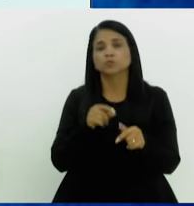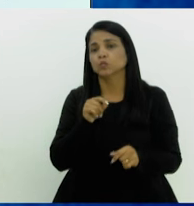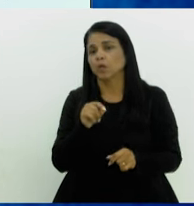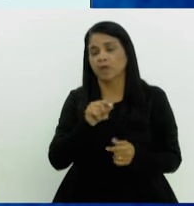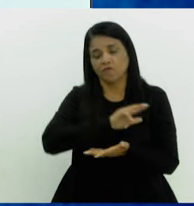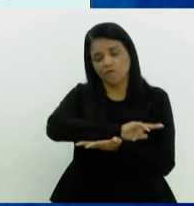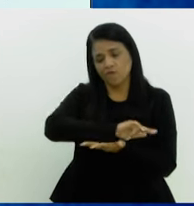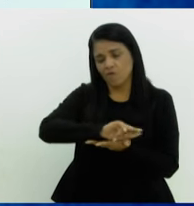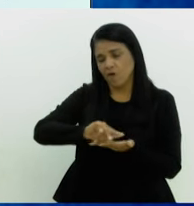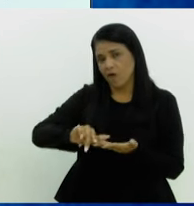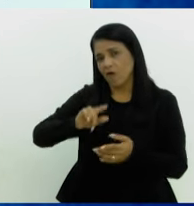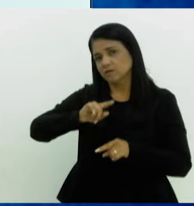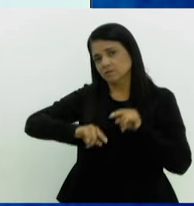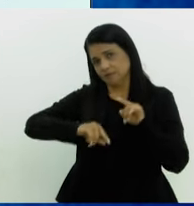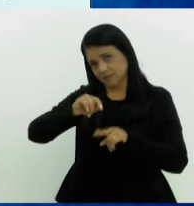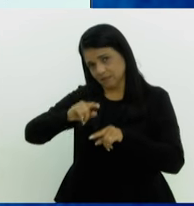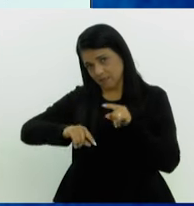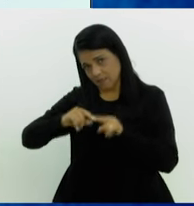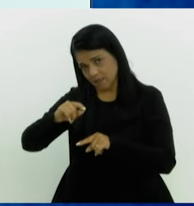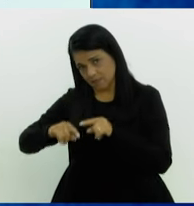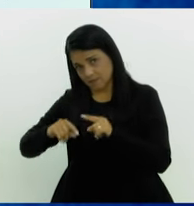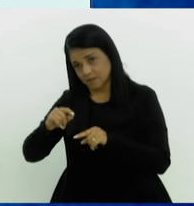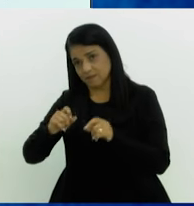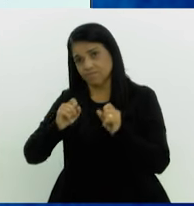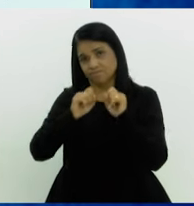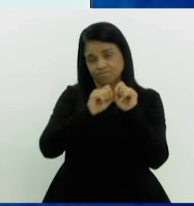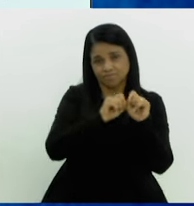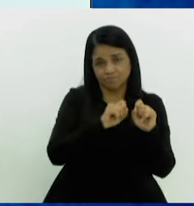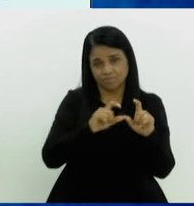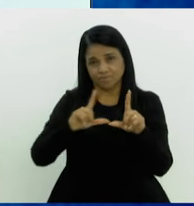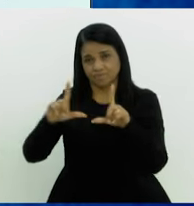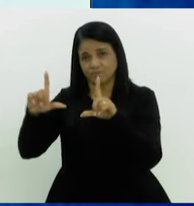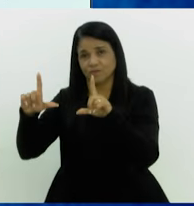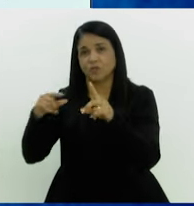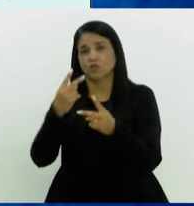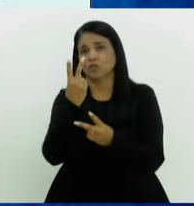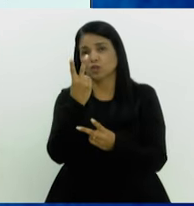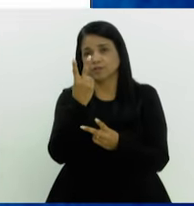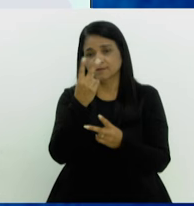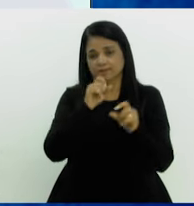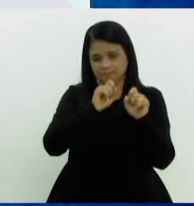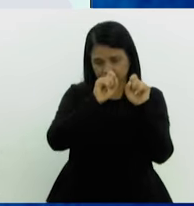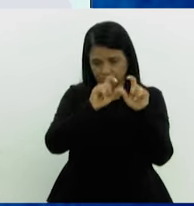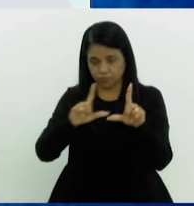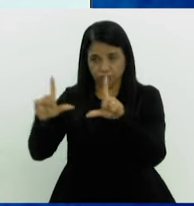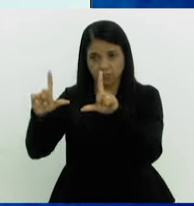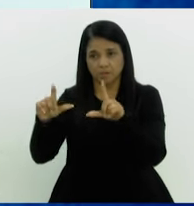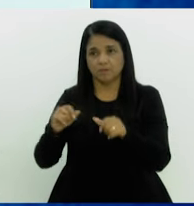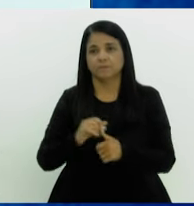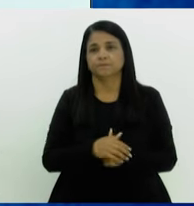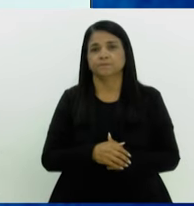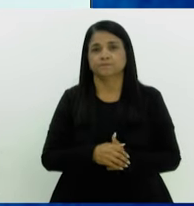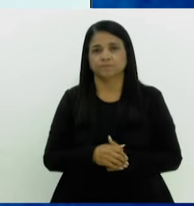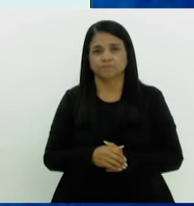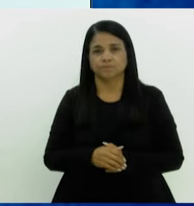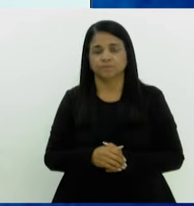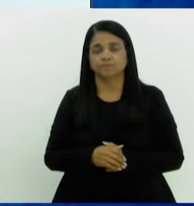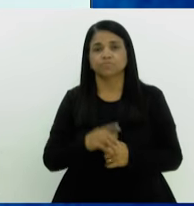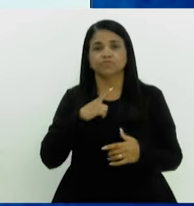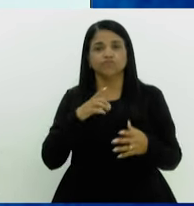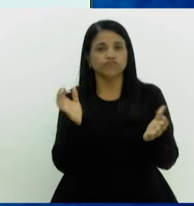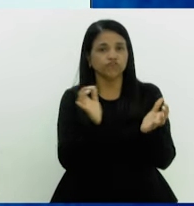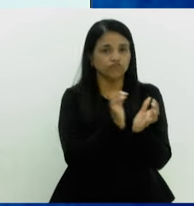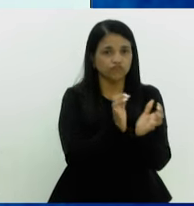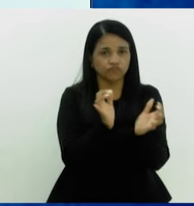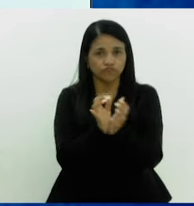diversas outras ferramentas e aí eu vou pedir para você pular já dois slides porque esse próximo é sobre as nossas equipes